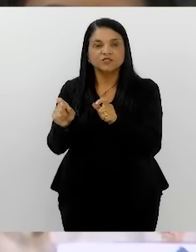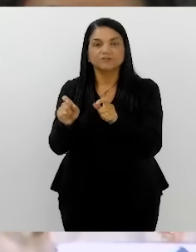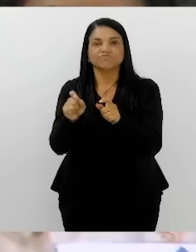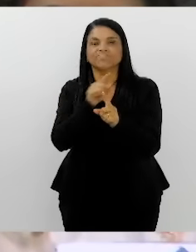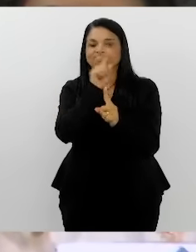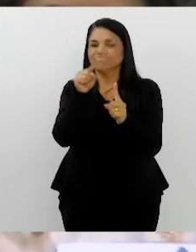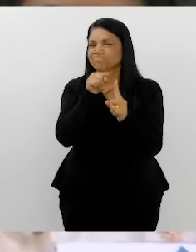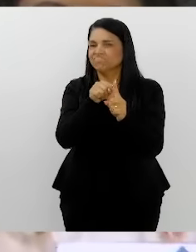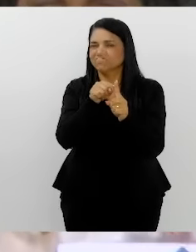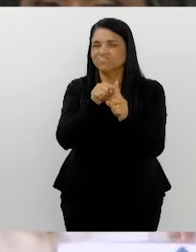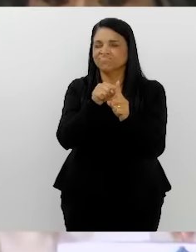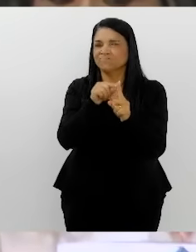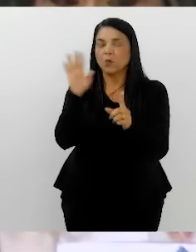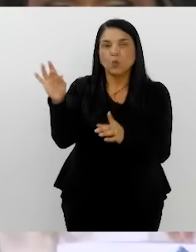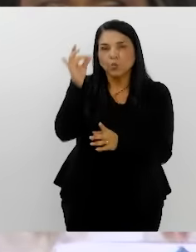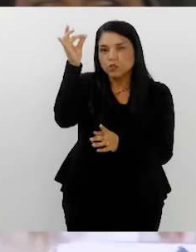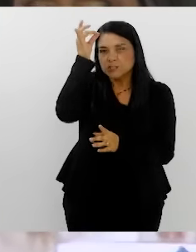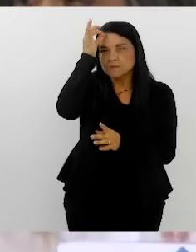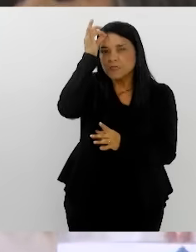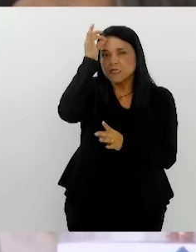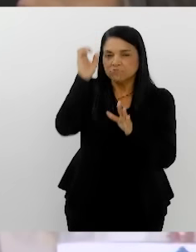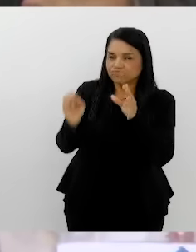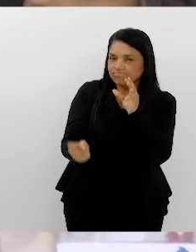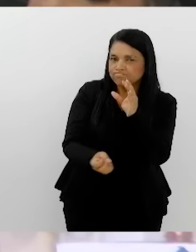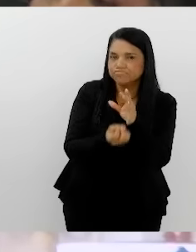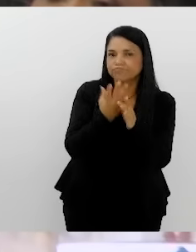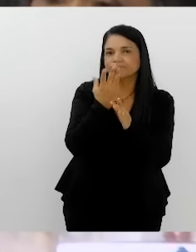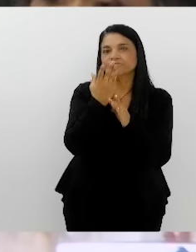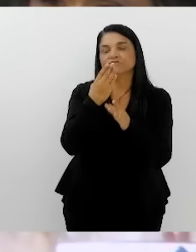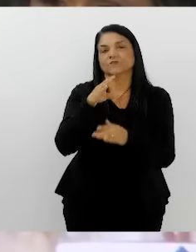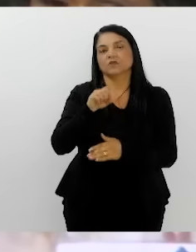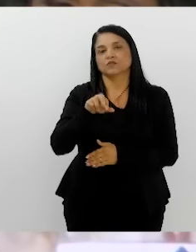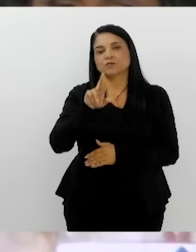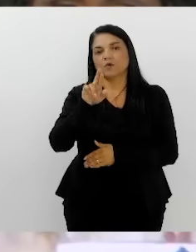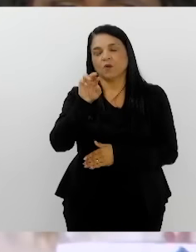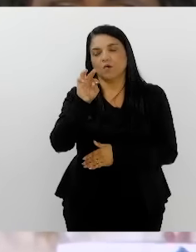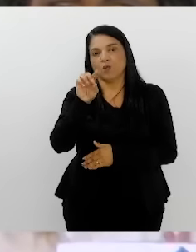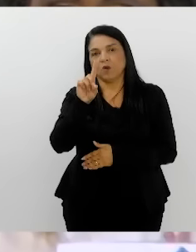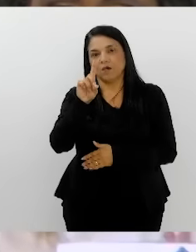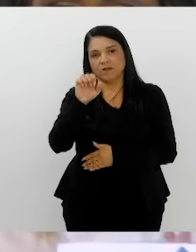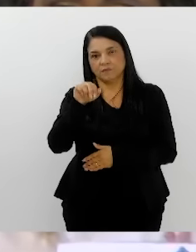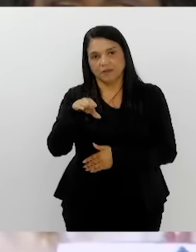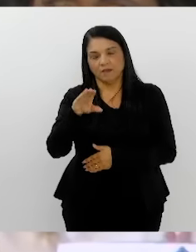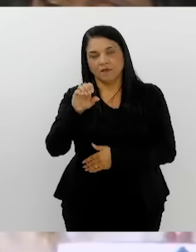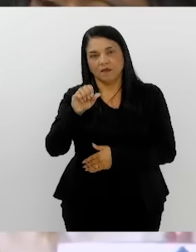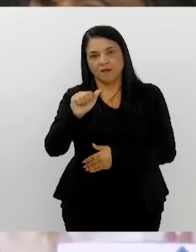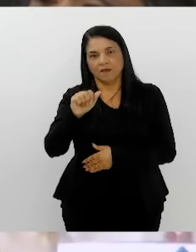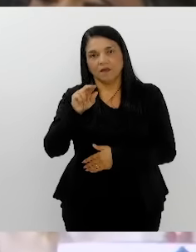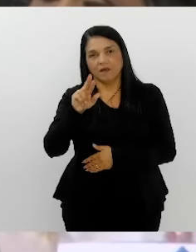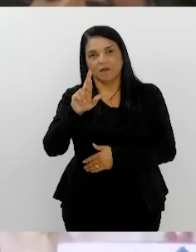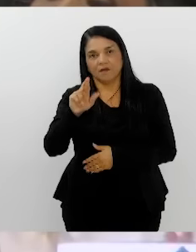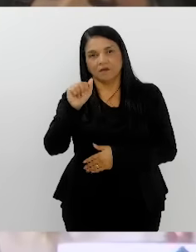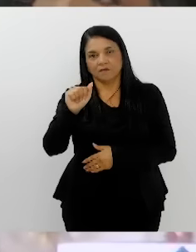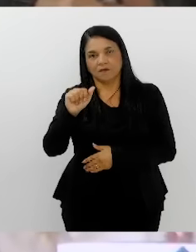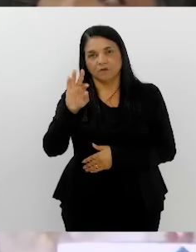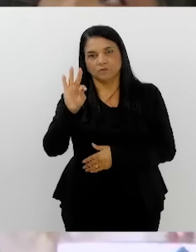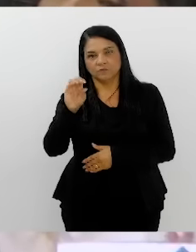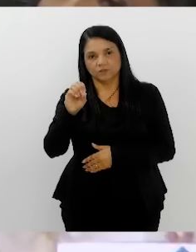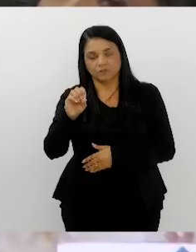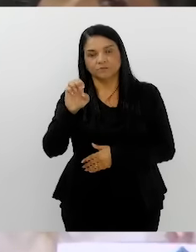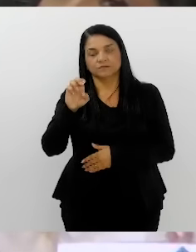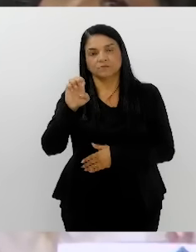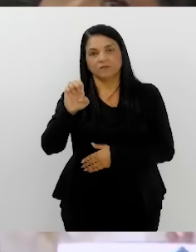Espírito que produziu a criação das ordens dos arautos evangélicos, e que seja esse que possa estar transformando não só o